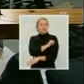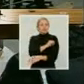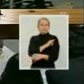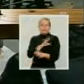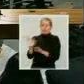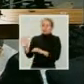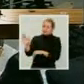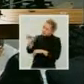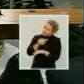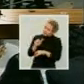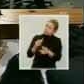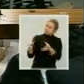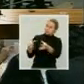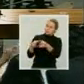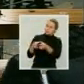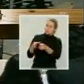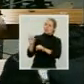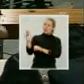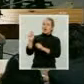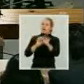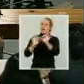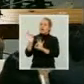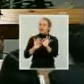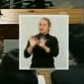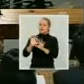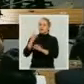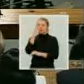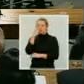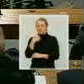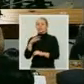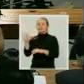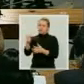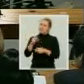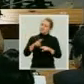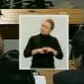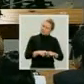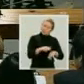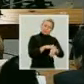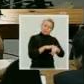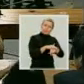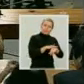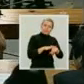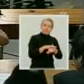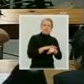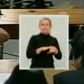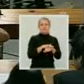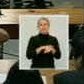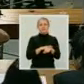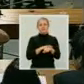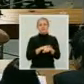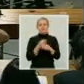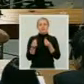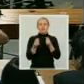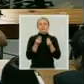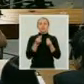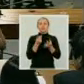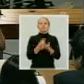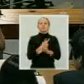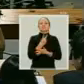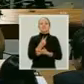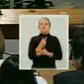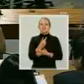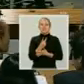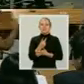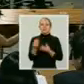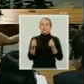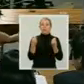Organização Nacional dos Cegos do Brasil e dizer, olha, vamos nos sentar aqui, vamos discutir e vamos ver em conjunto como que